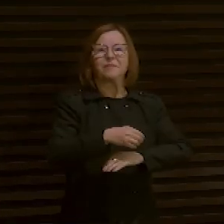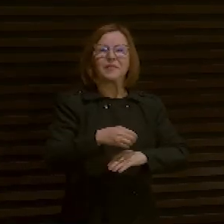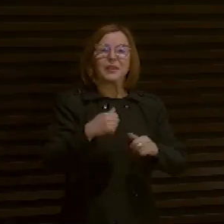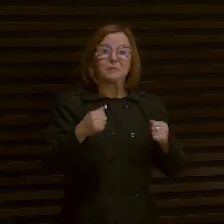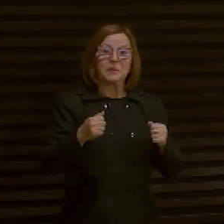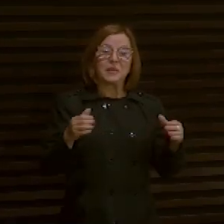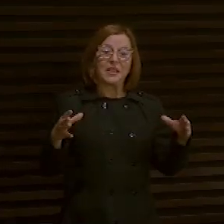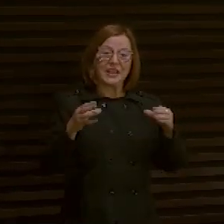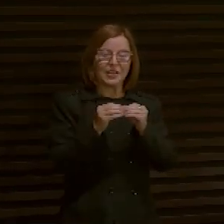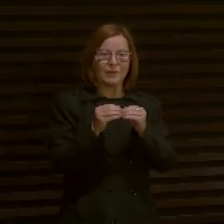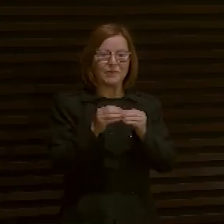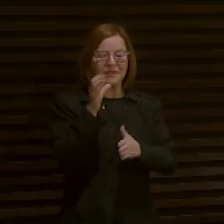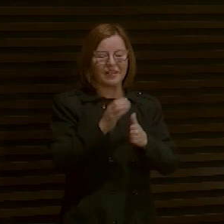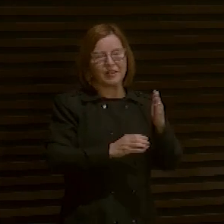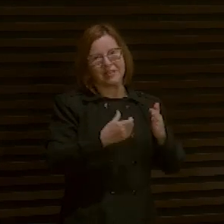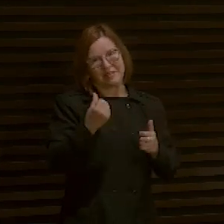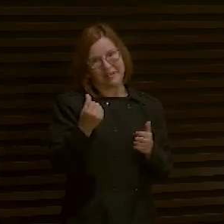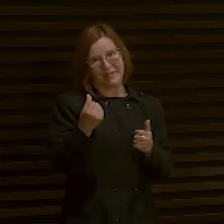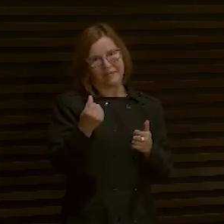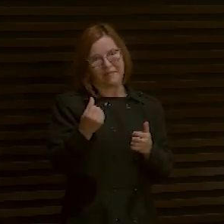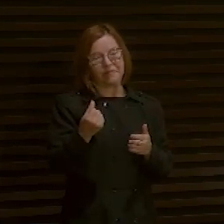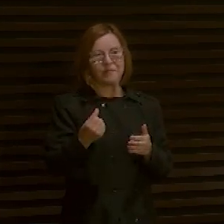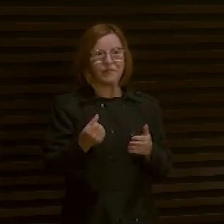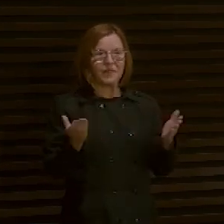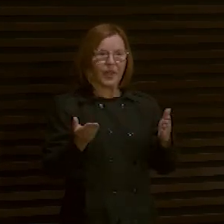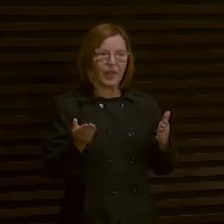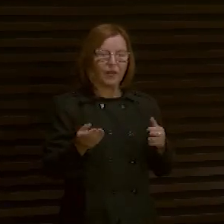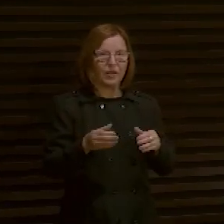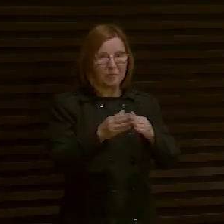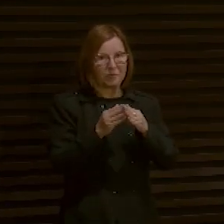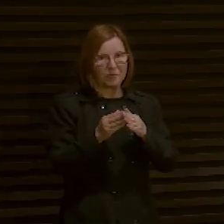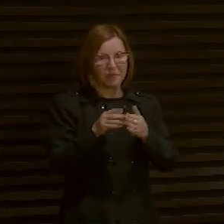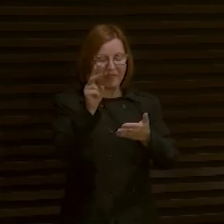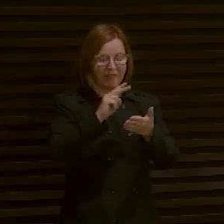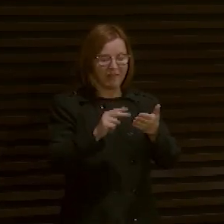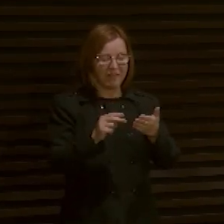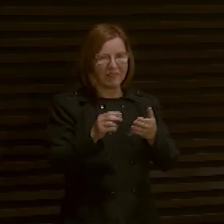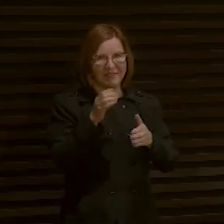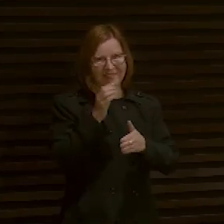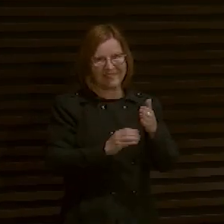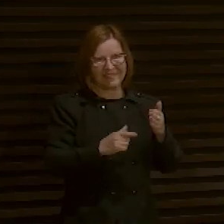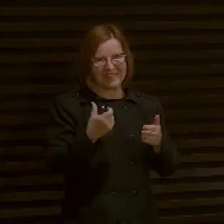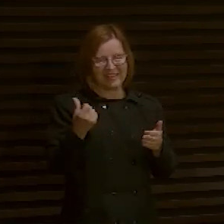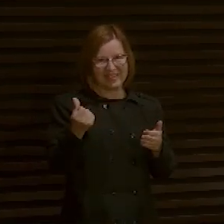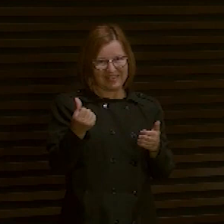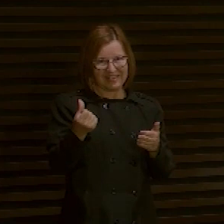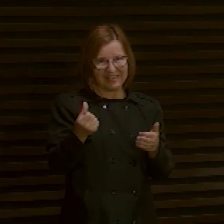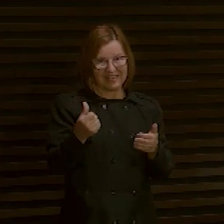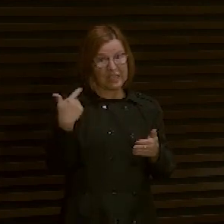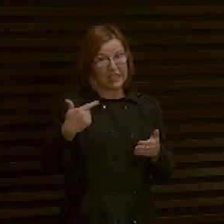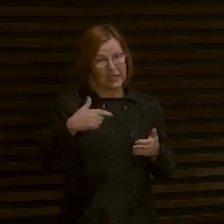6. Então você que está com o capítulo 7 aberto, volta um pouquinho ali no capítulo 6, do segundo livro dos Reis, que a gente vai fazer